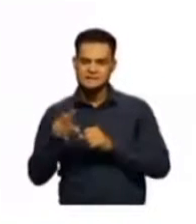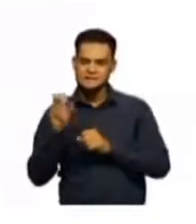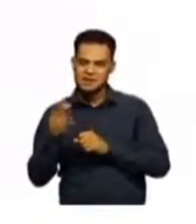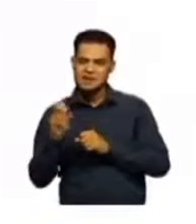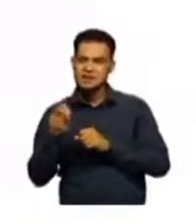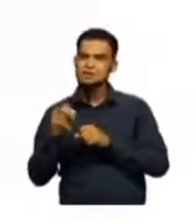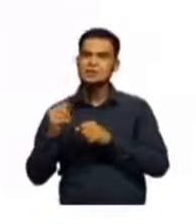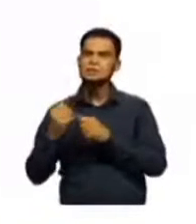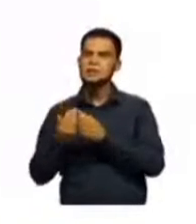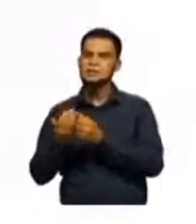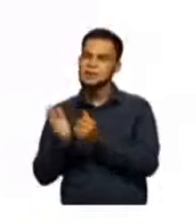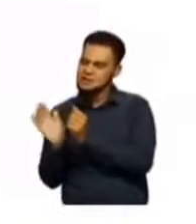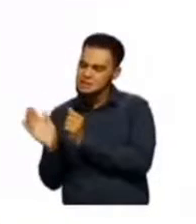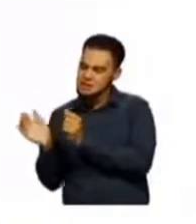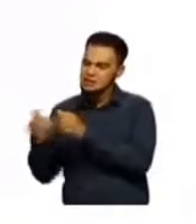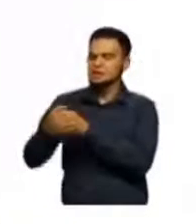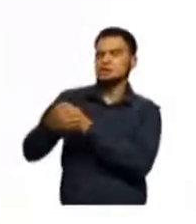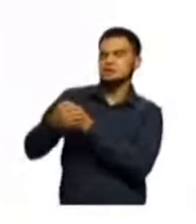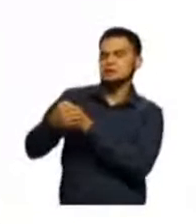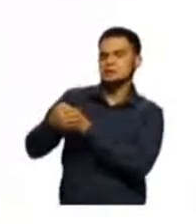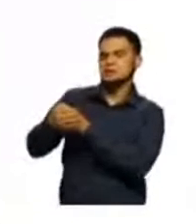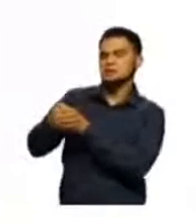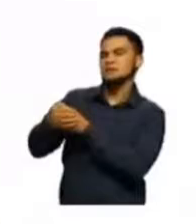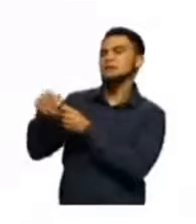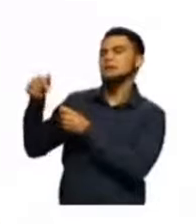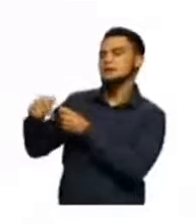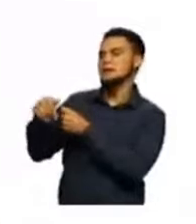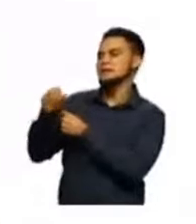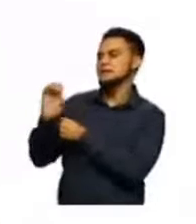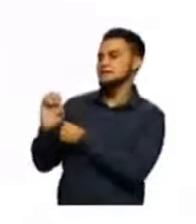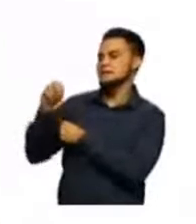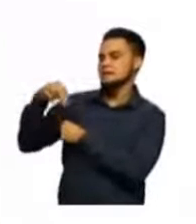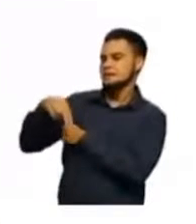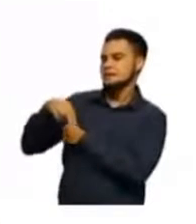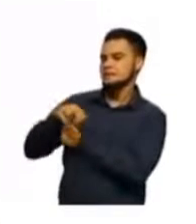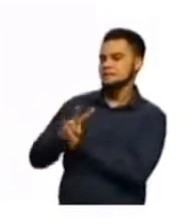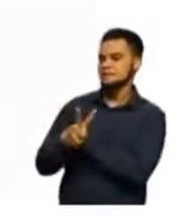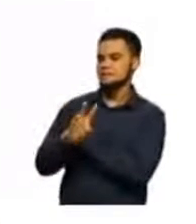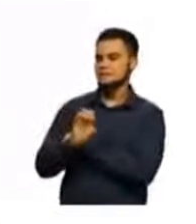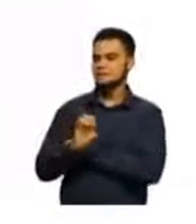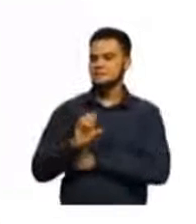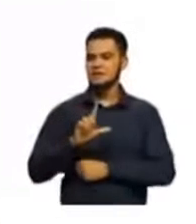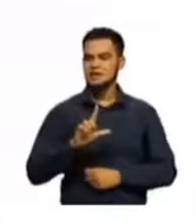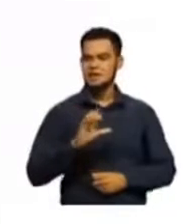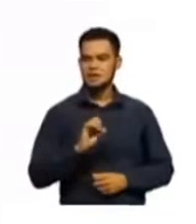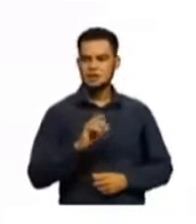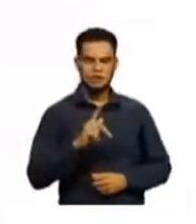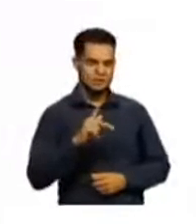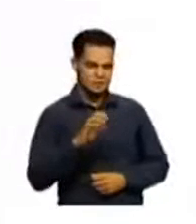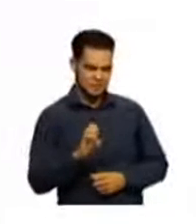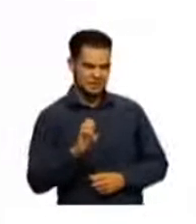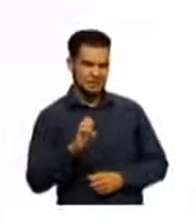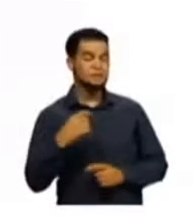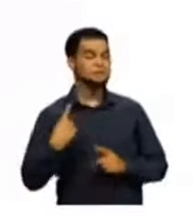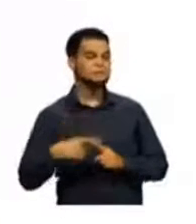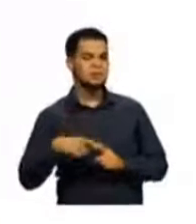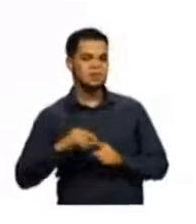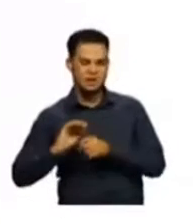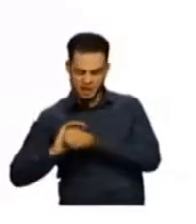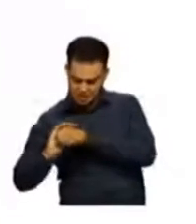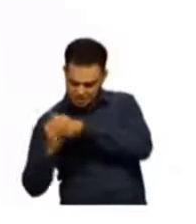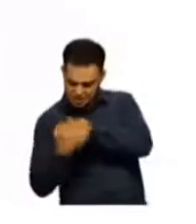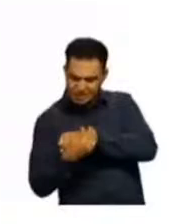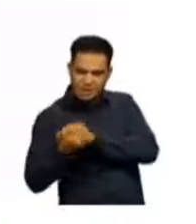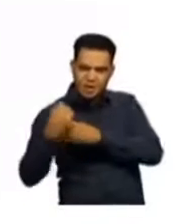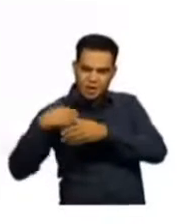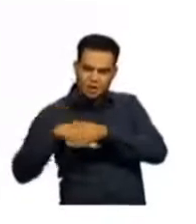então, lipídica, eu chamo ela de envelope viral. Possui a mesma constituição da membrana